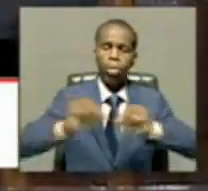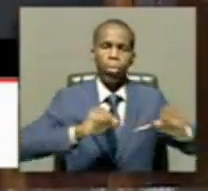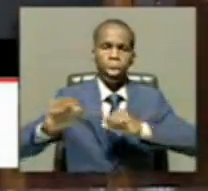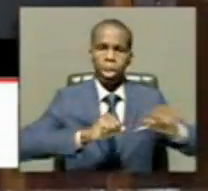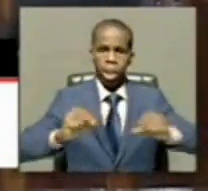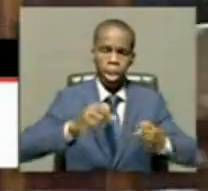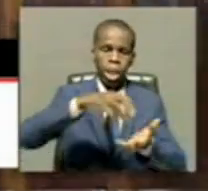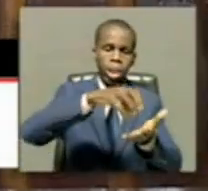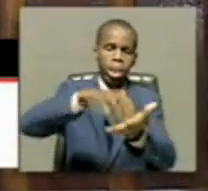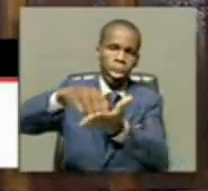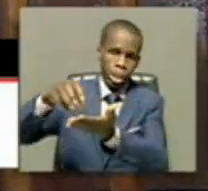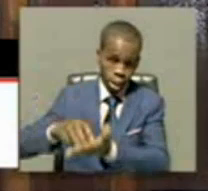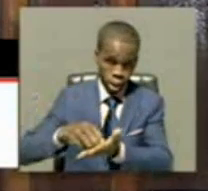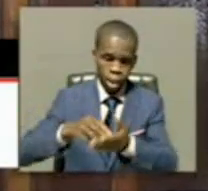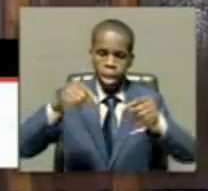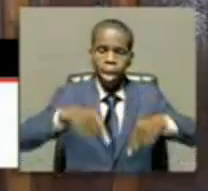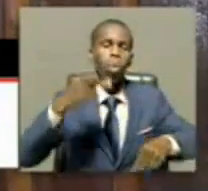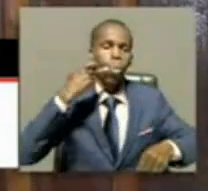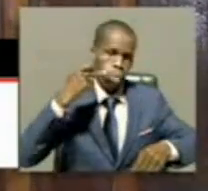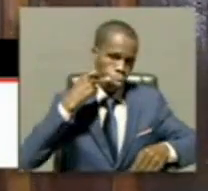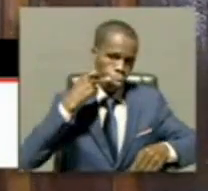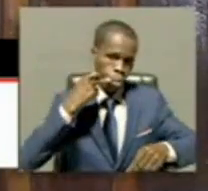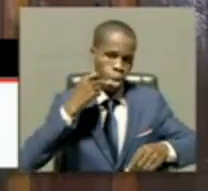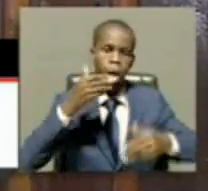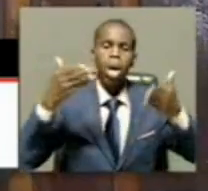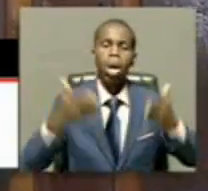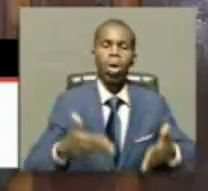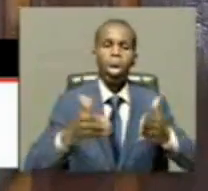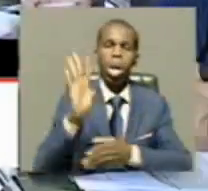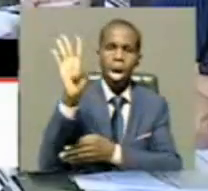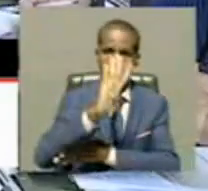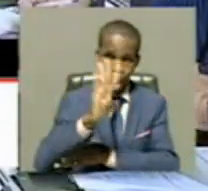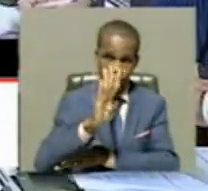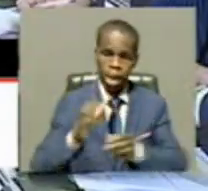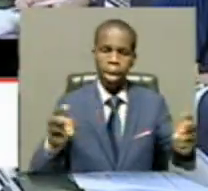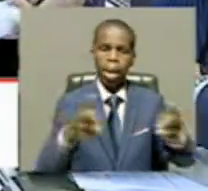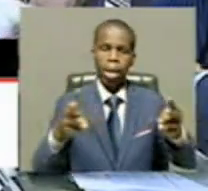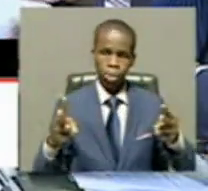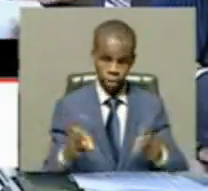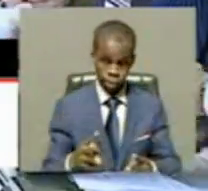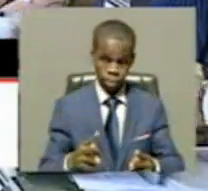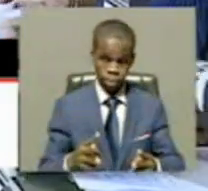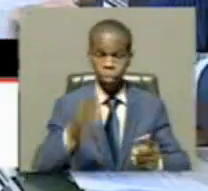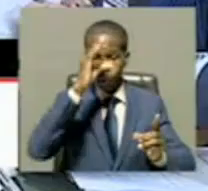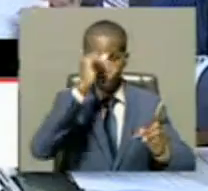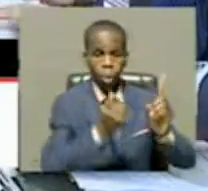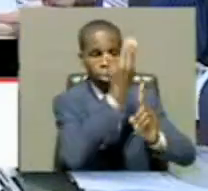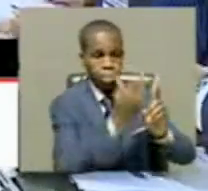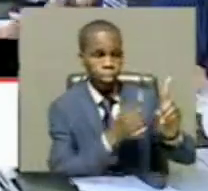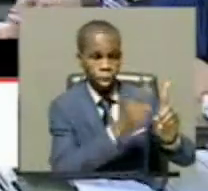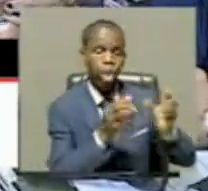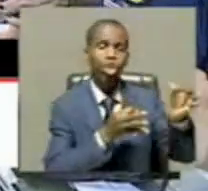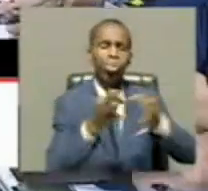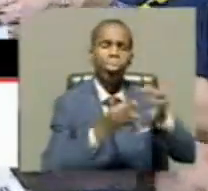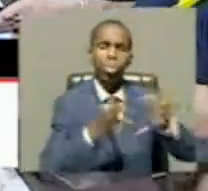de Cidades e Municípios de Angola. No encontro com o governo local, Nuno Marrapidala